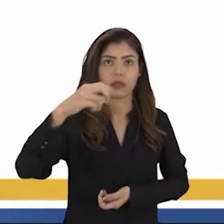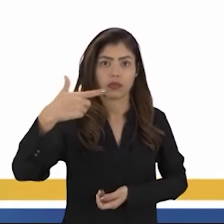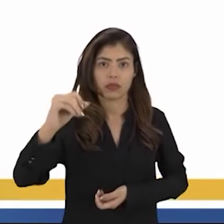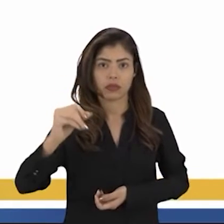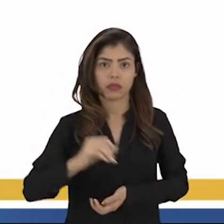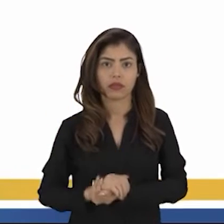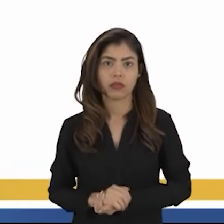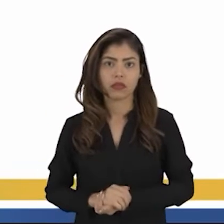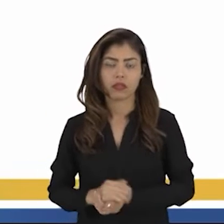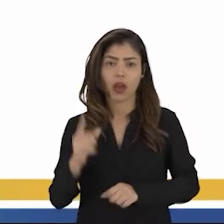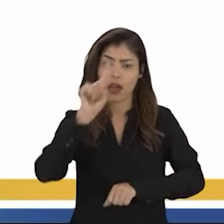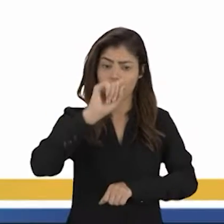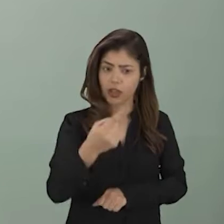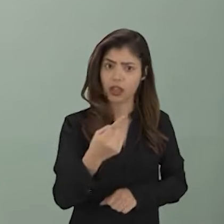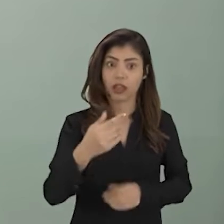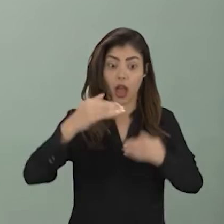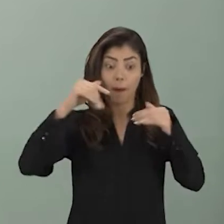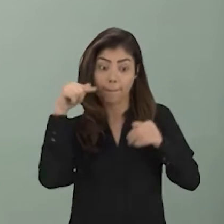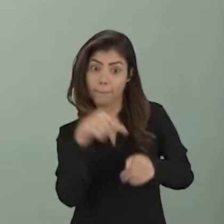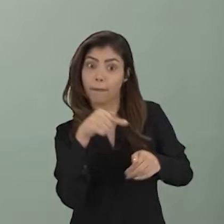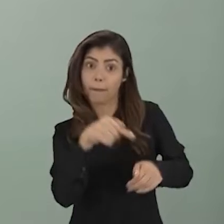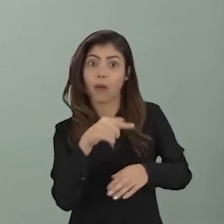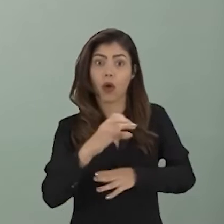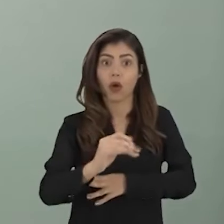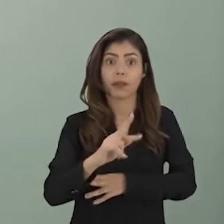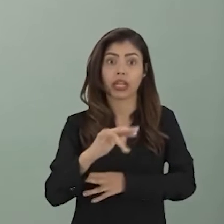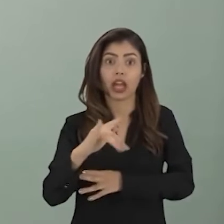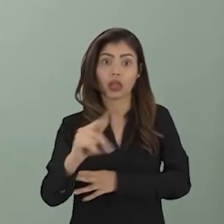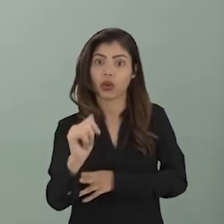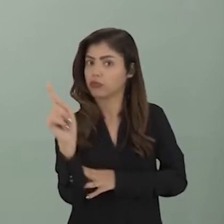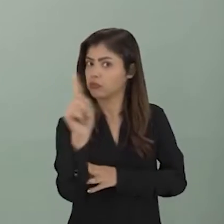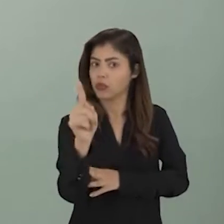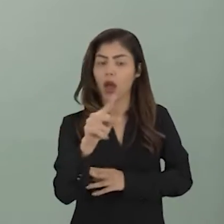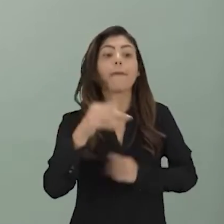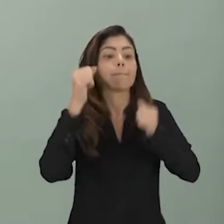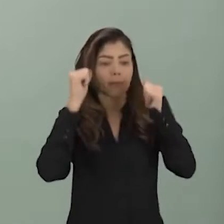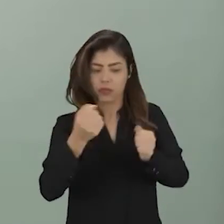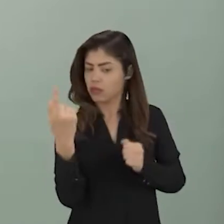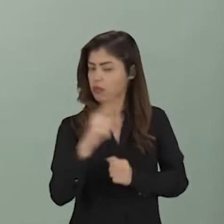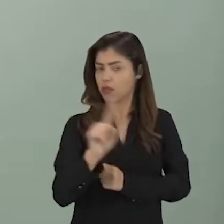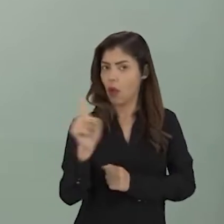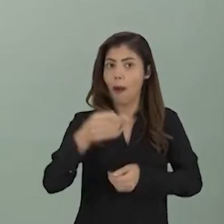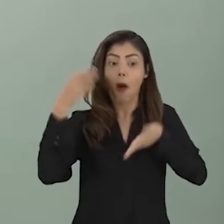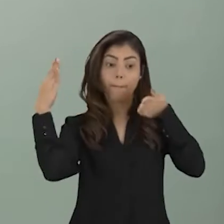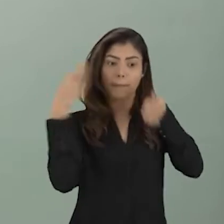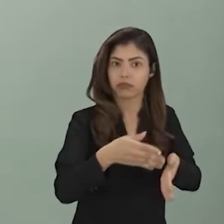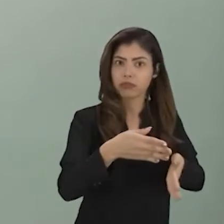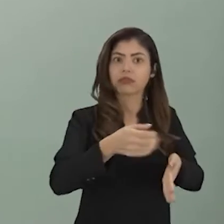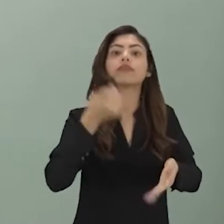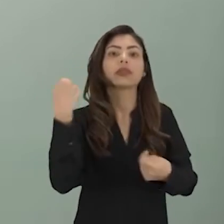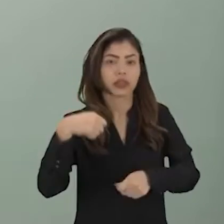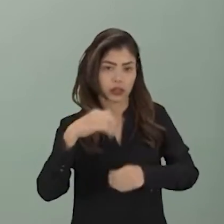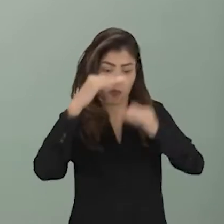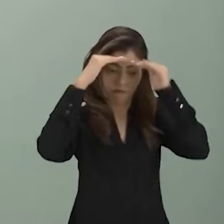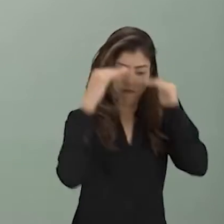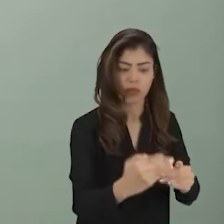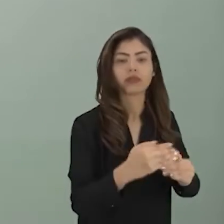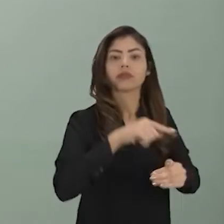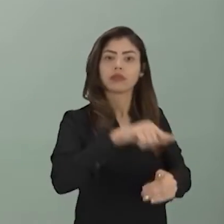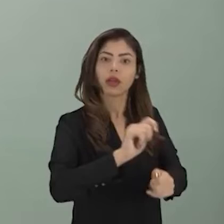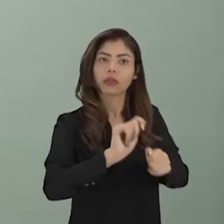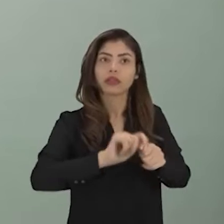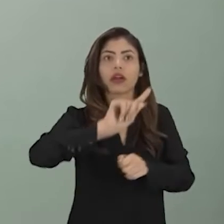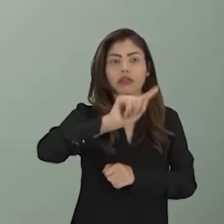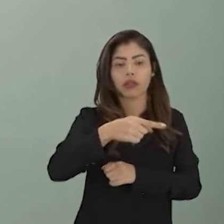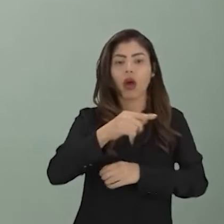Então, essa vírgula aí, gente, ela é obrigatória, tá? Ela não é facultativa. Ah, se eu quiser eu vou colocar. Não, você obrigatoriamente, depois do